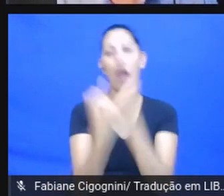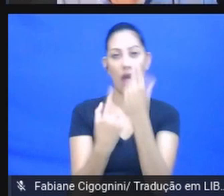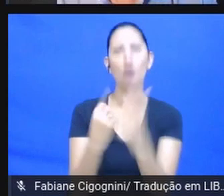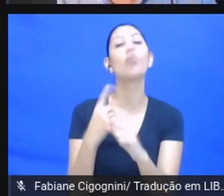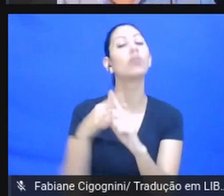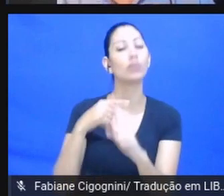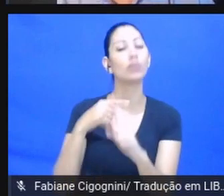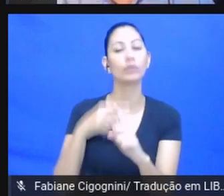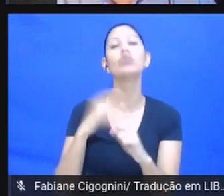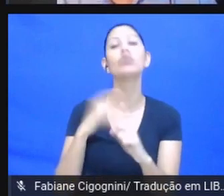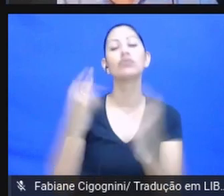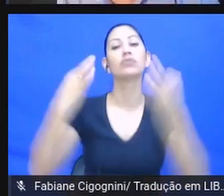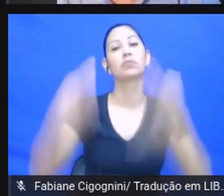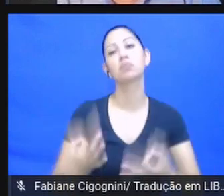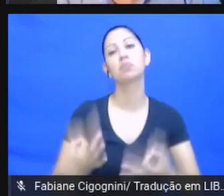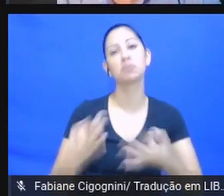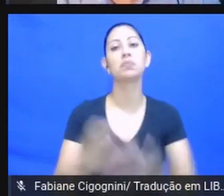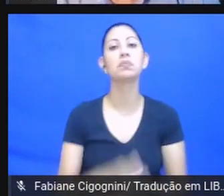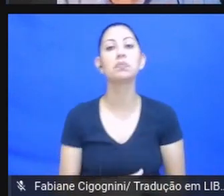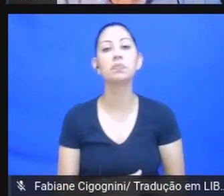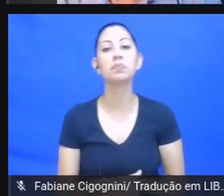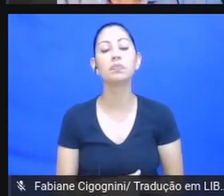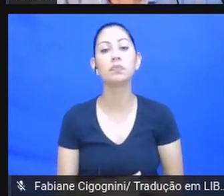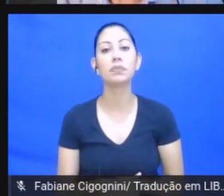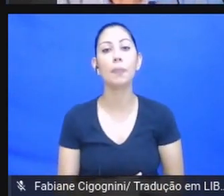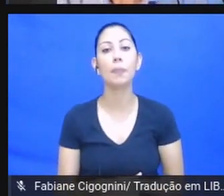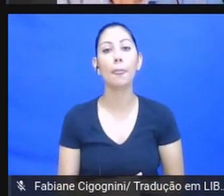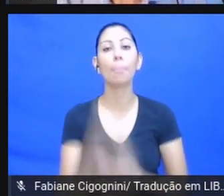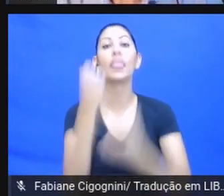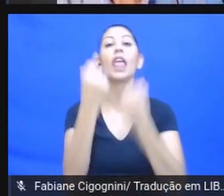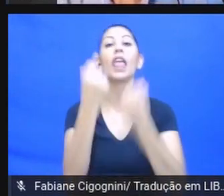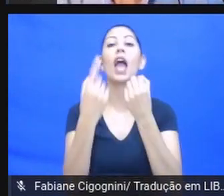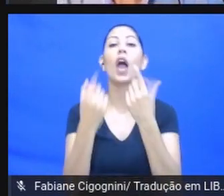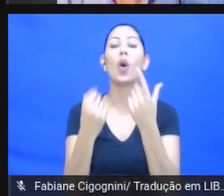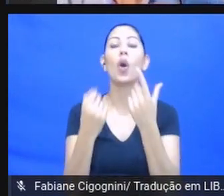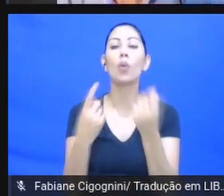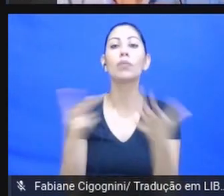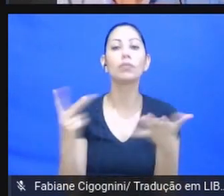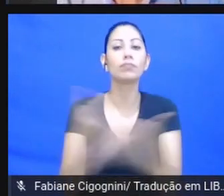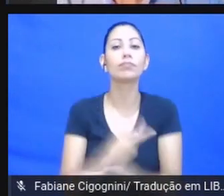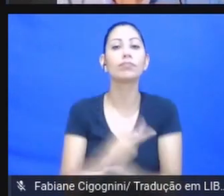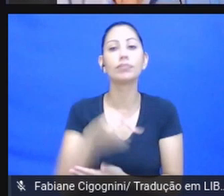Algumas consequências de tudo isso,